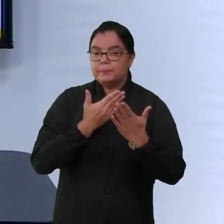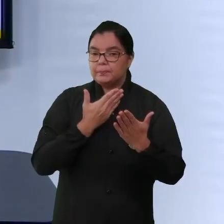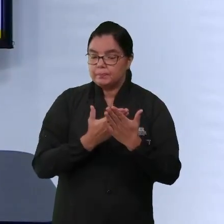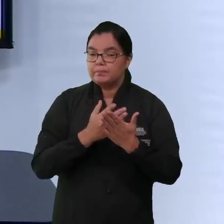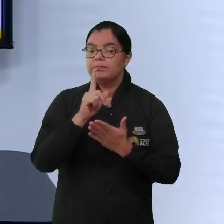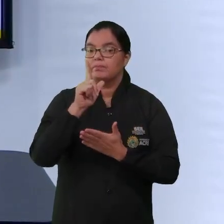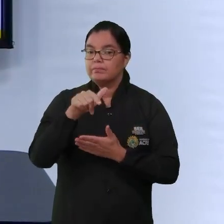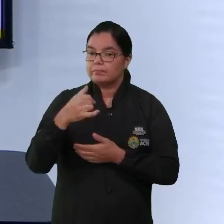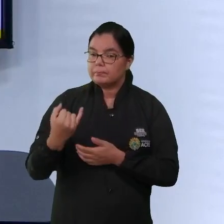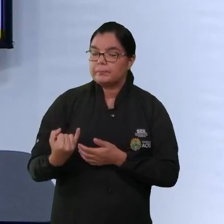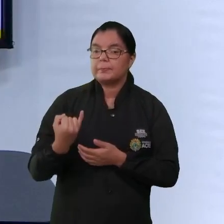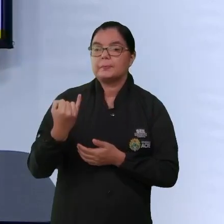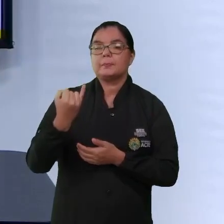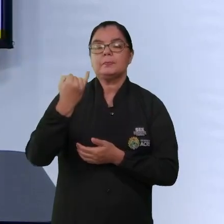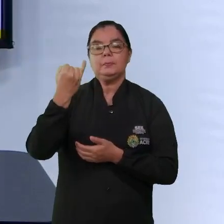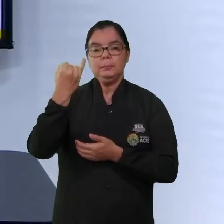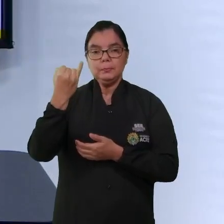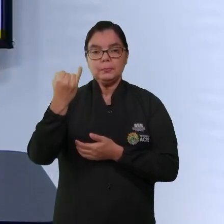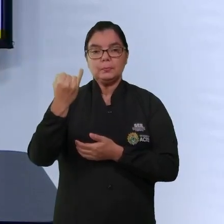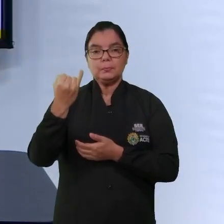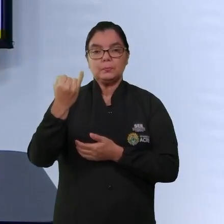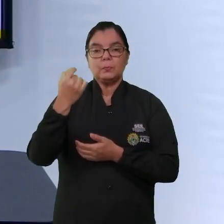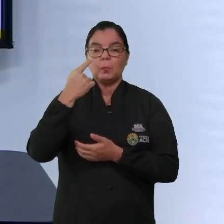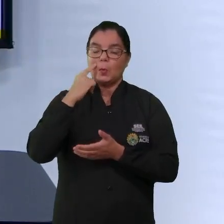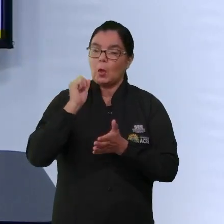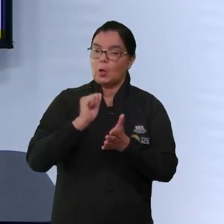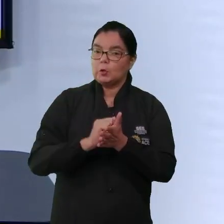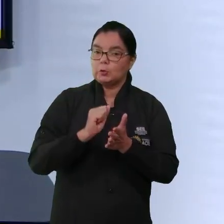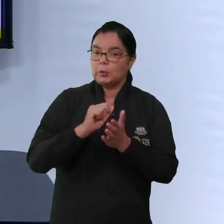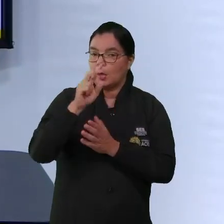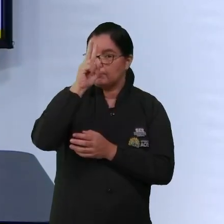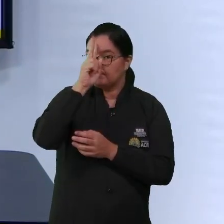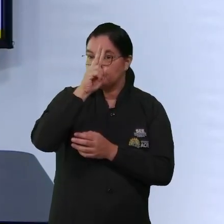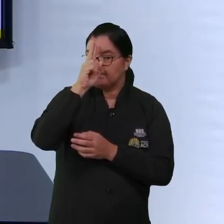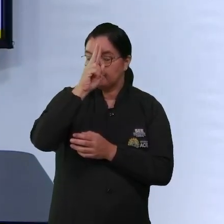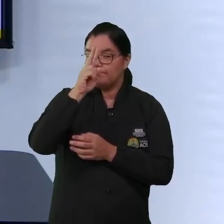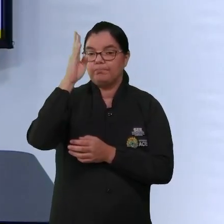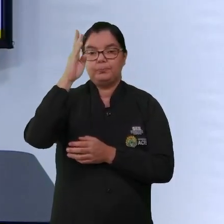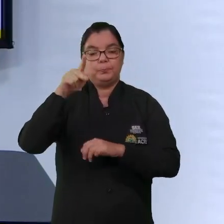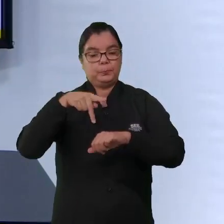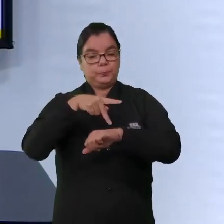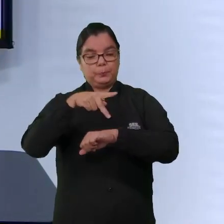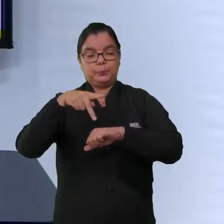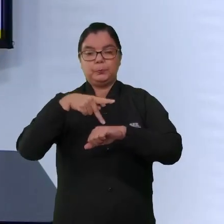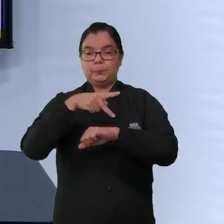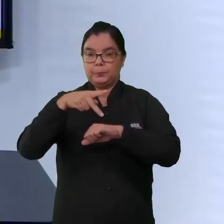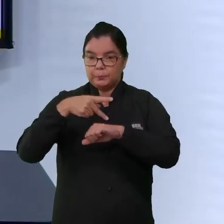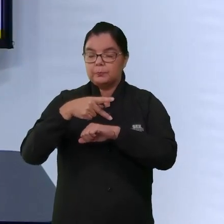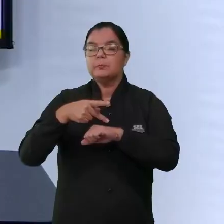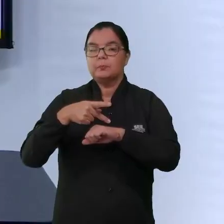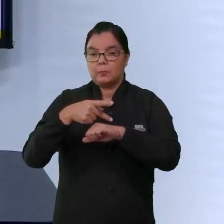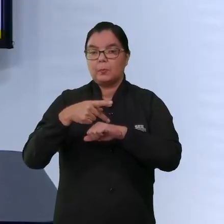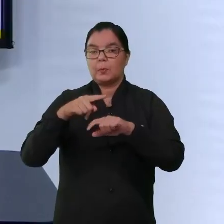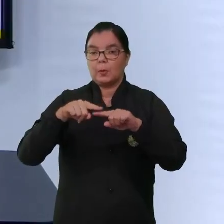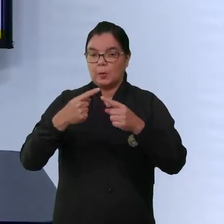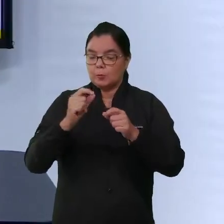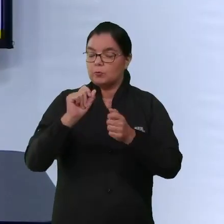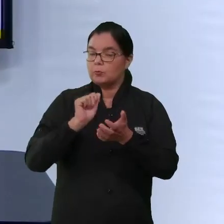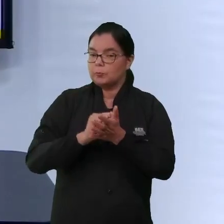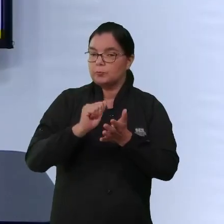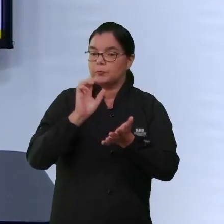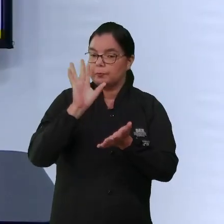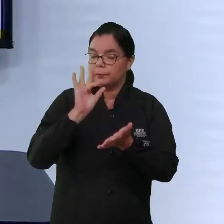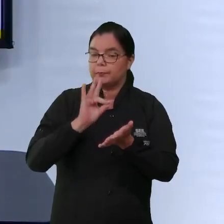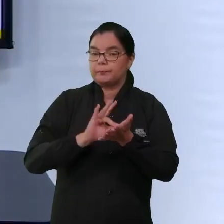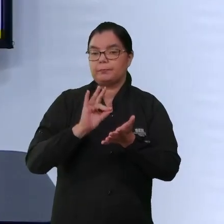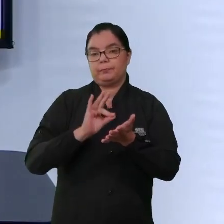ela é importante para a composição da história do nosso país, para a história aí do sentido de produção de